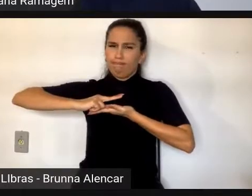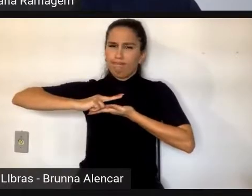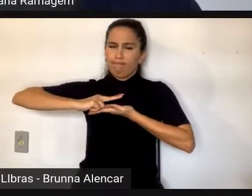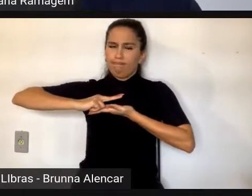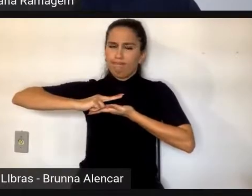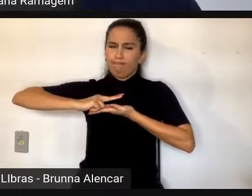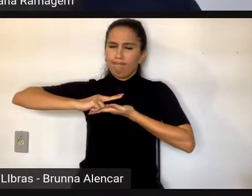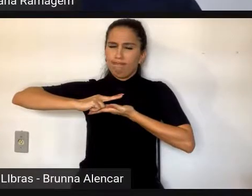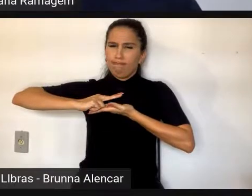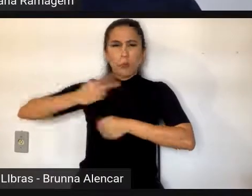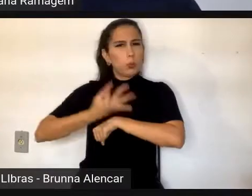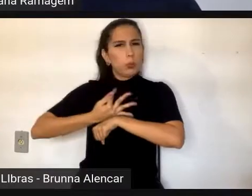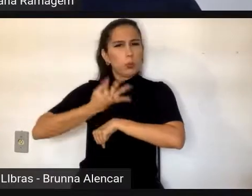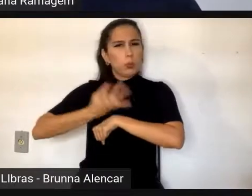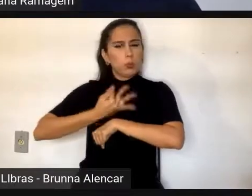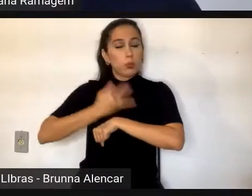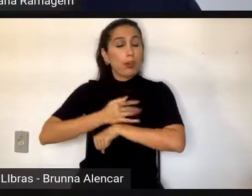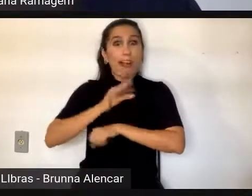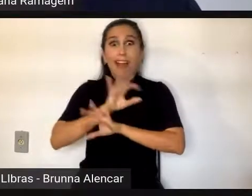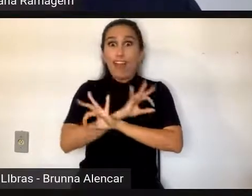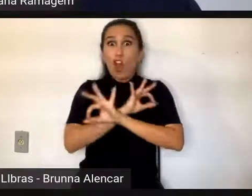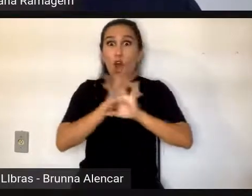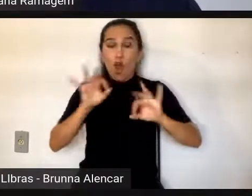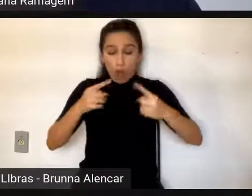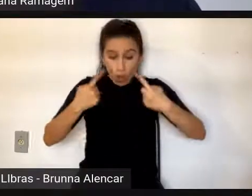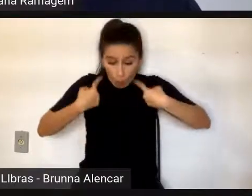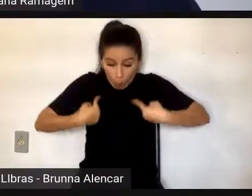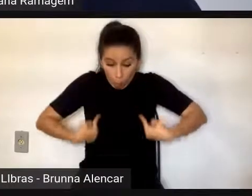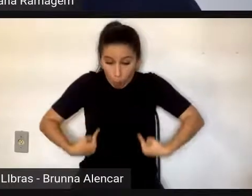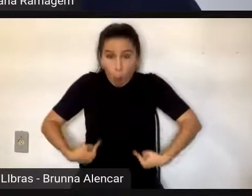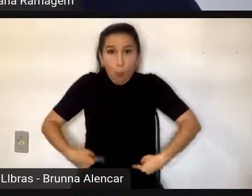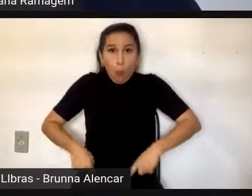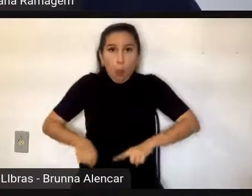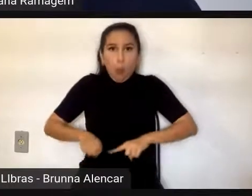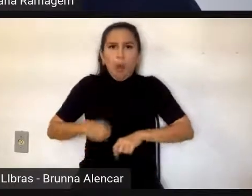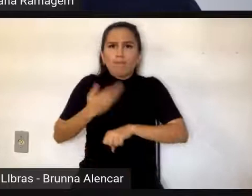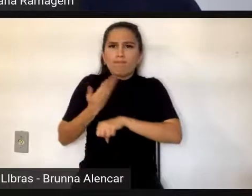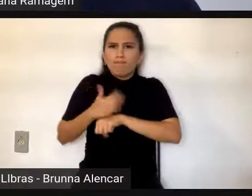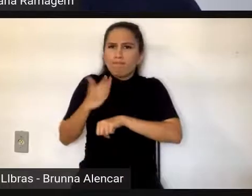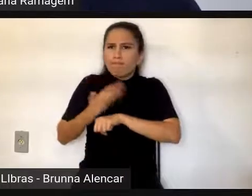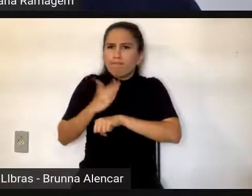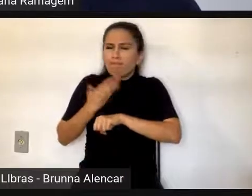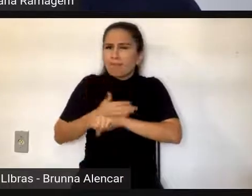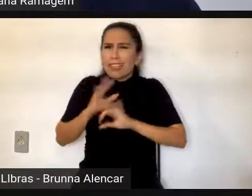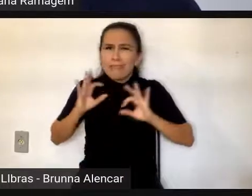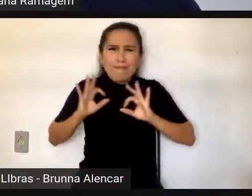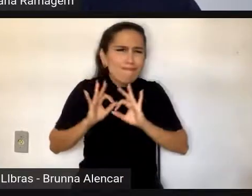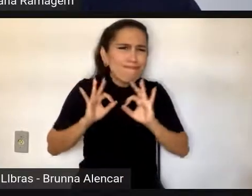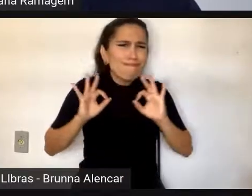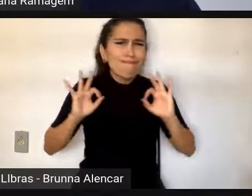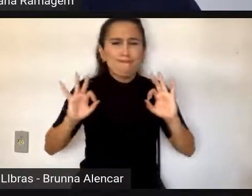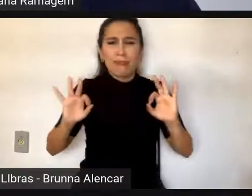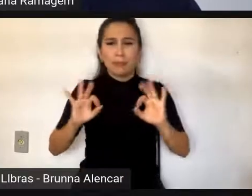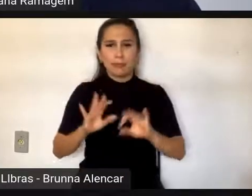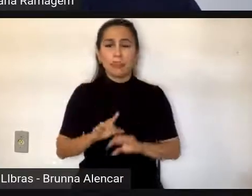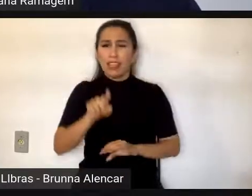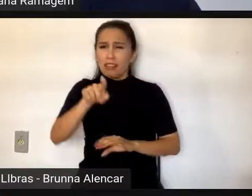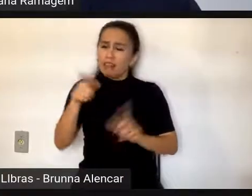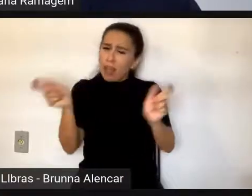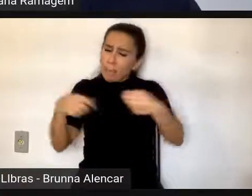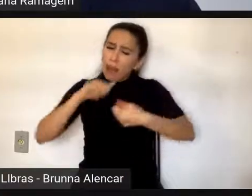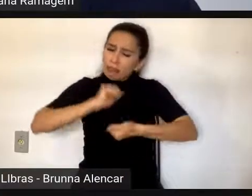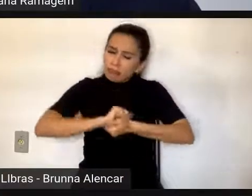escapular, está trabalhando sua lombar. É uma excelente posição. E vá adaptando. O que você fazia